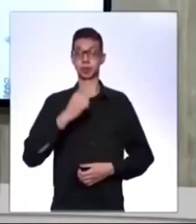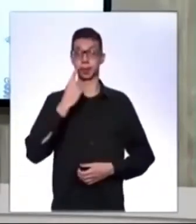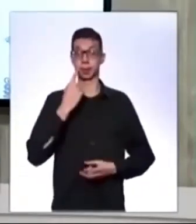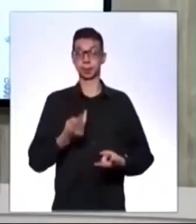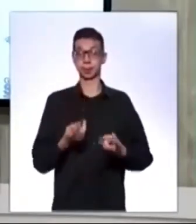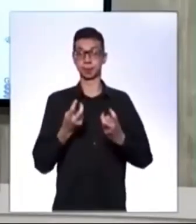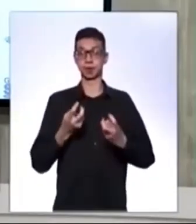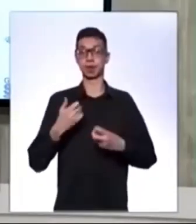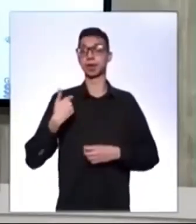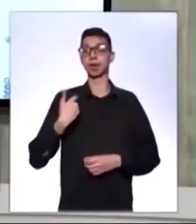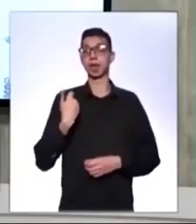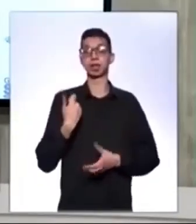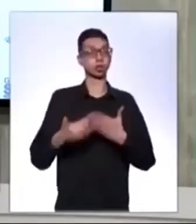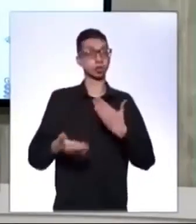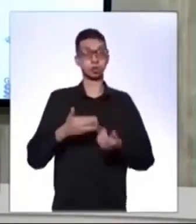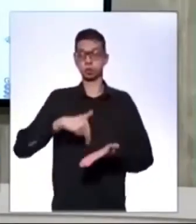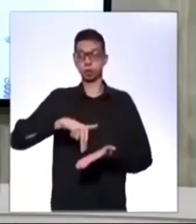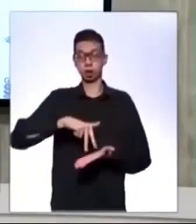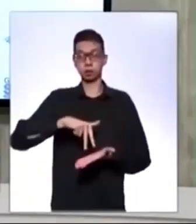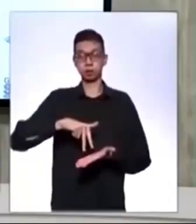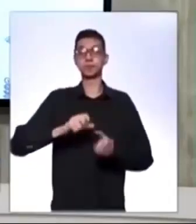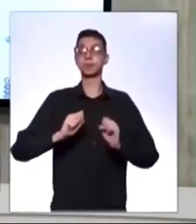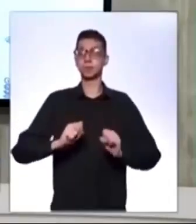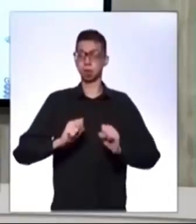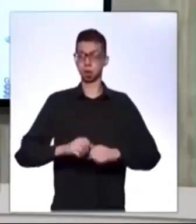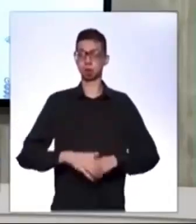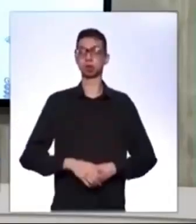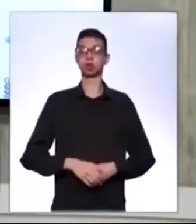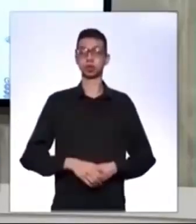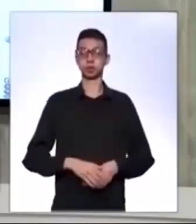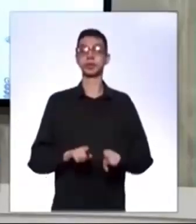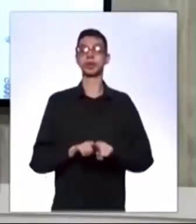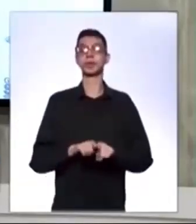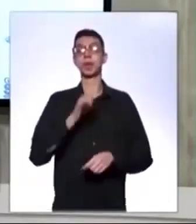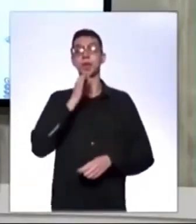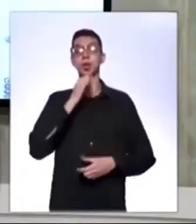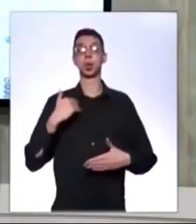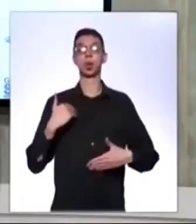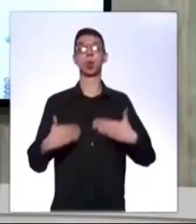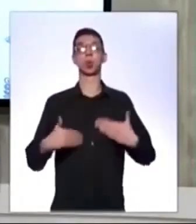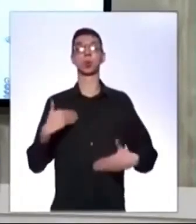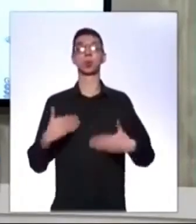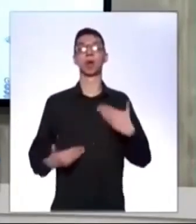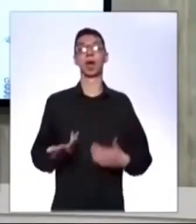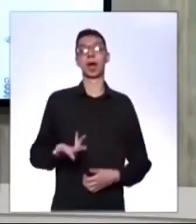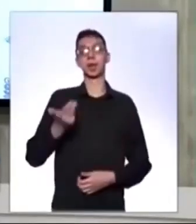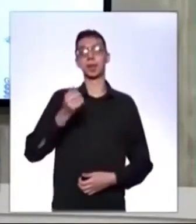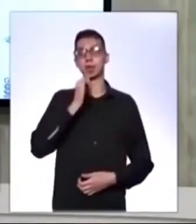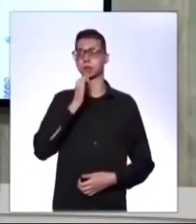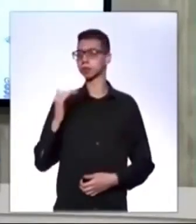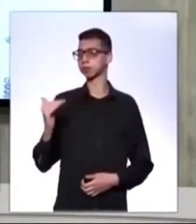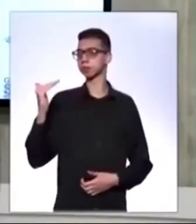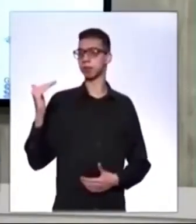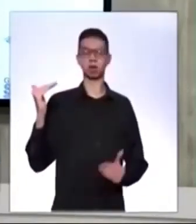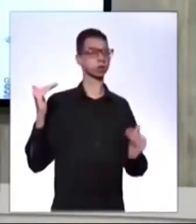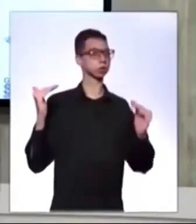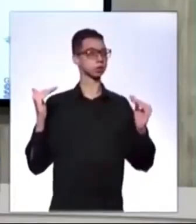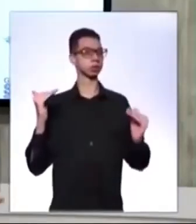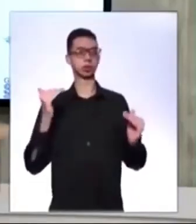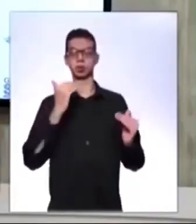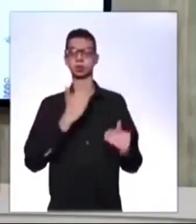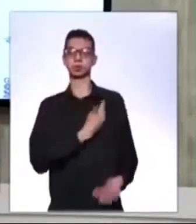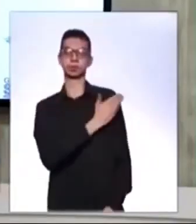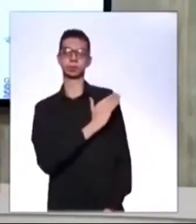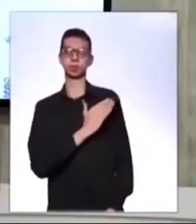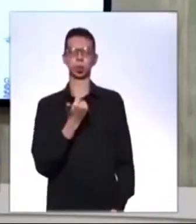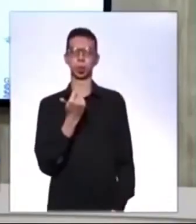de idade, não tem idade para dançar. E sem distinção de habilidade corporal. Não tem um corpo adequado para a dança.